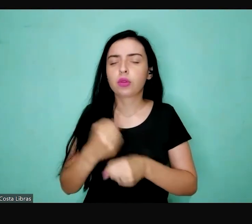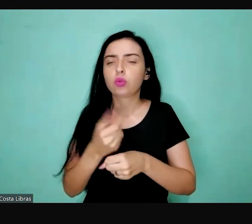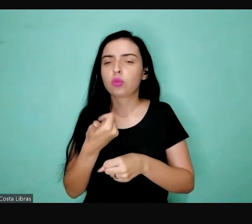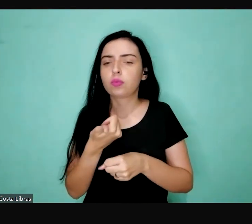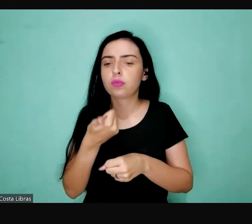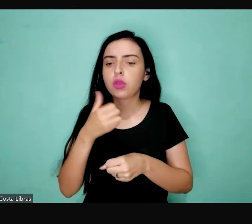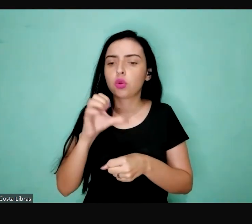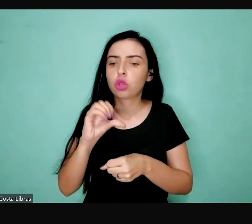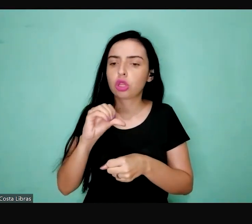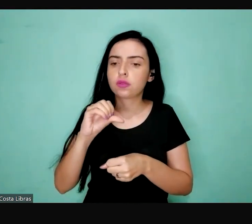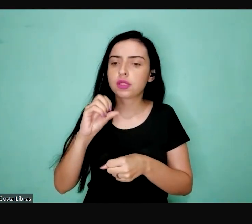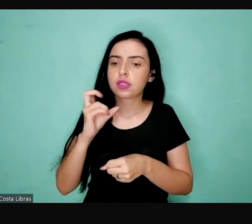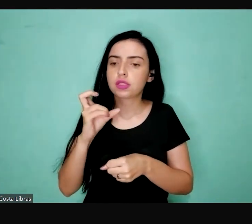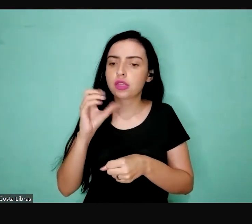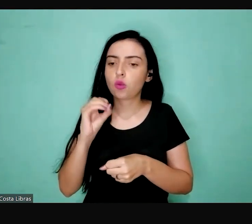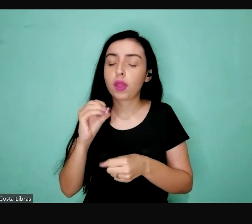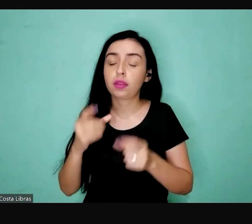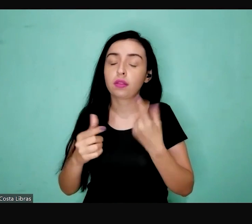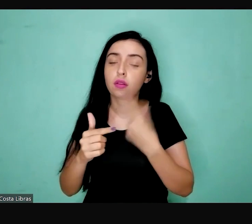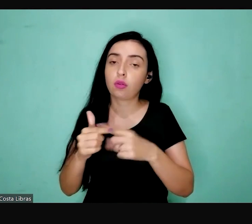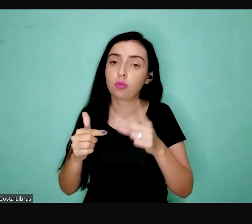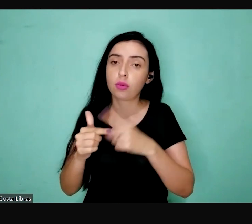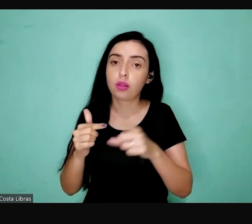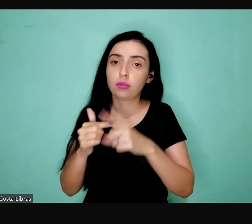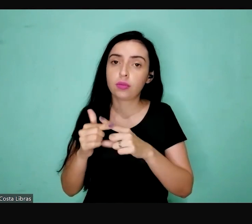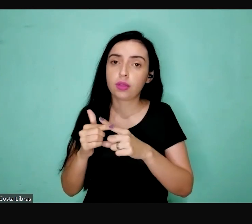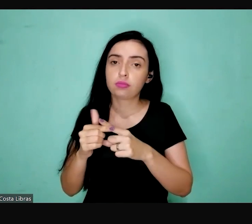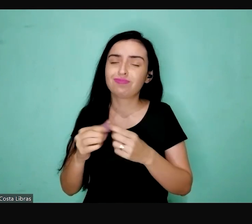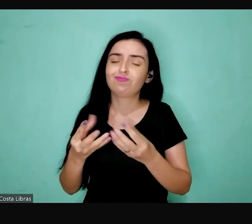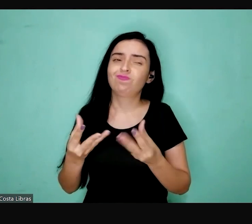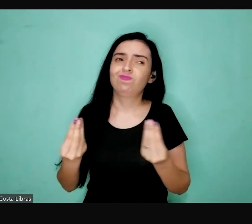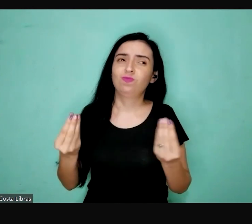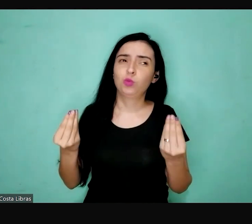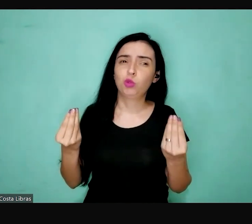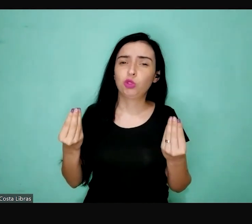e o problema é o mesmo. Temos muitas já,